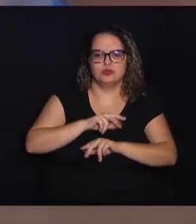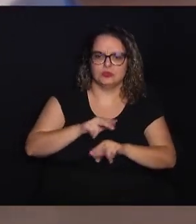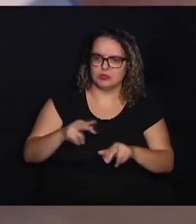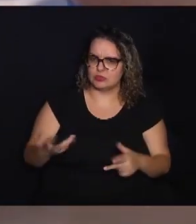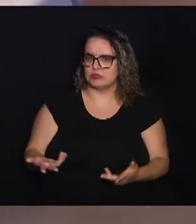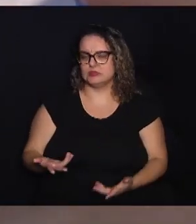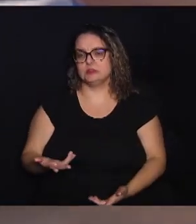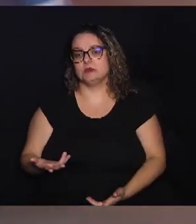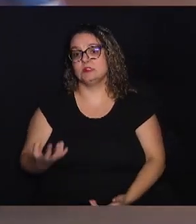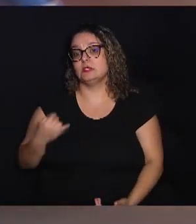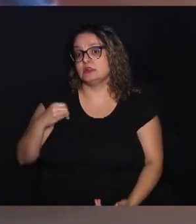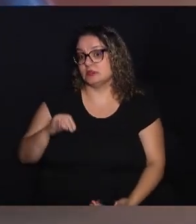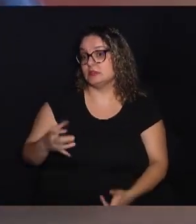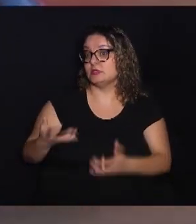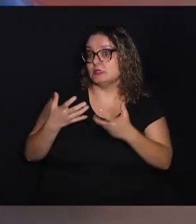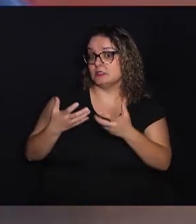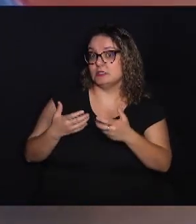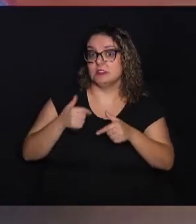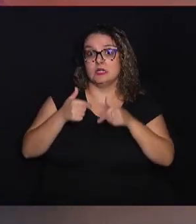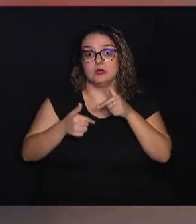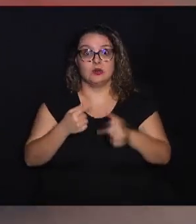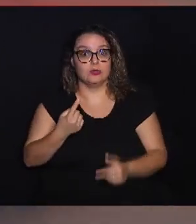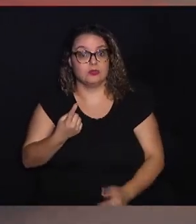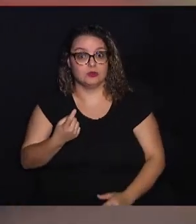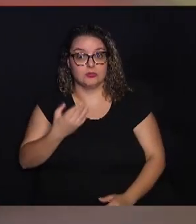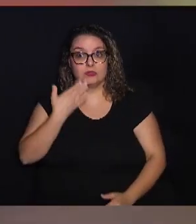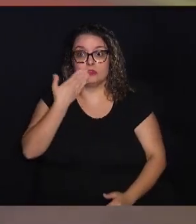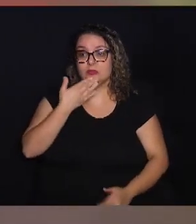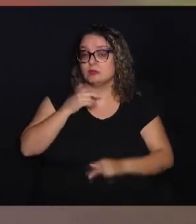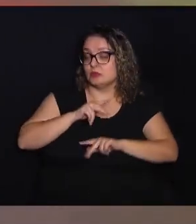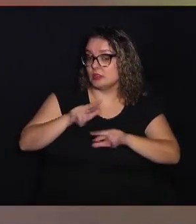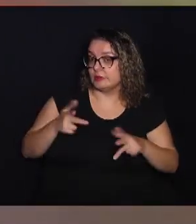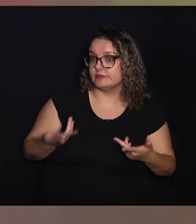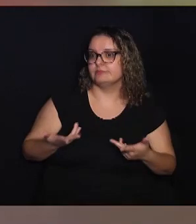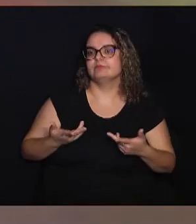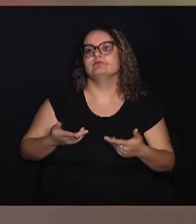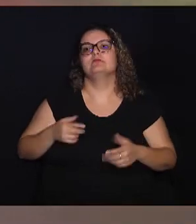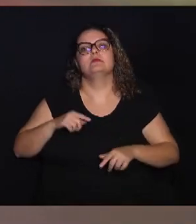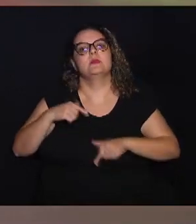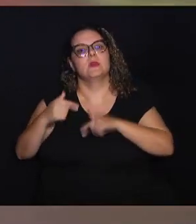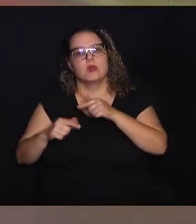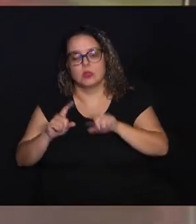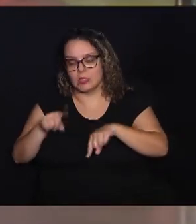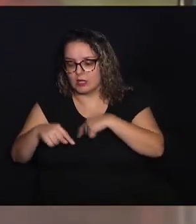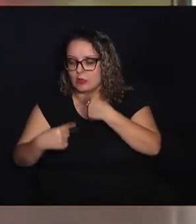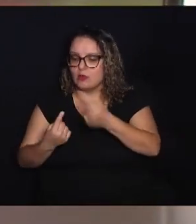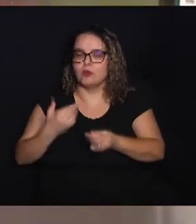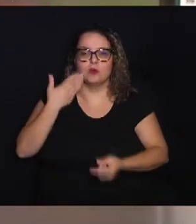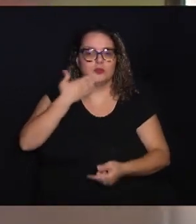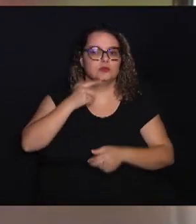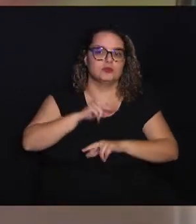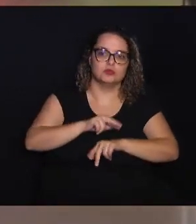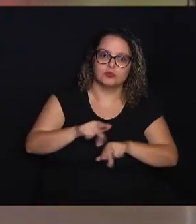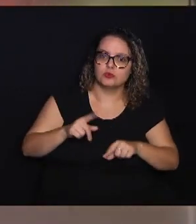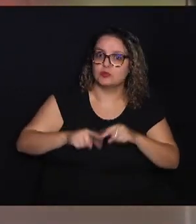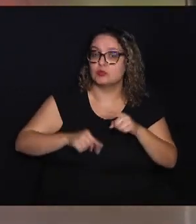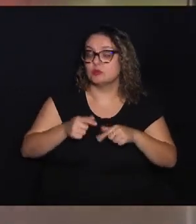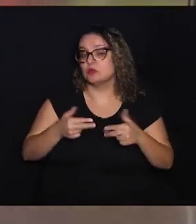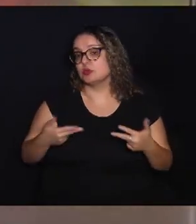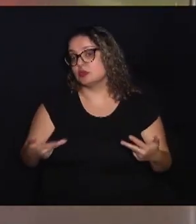se eu pretendia trabalhar com um único doce, eu tive que abrir mão e aumentar a minha gama de